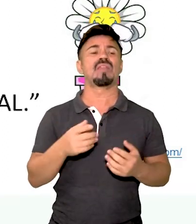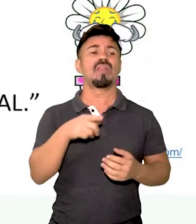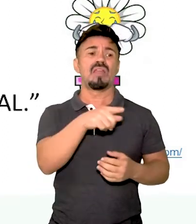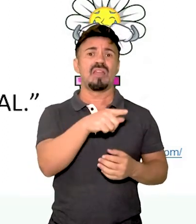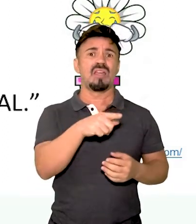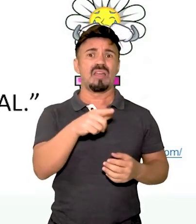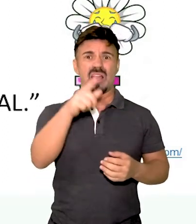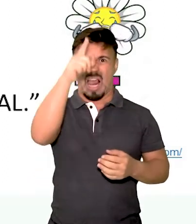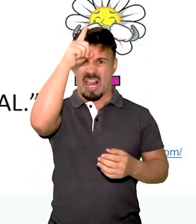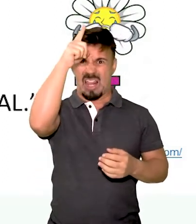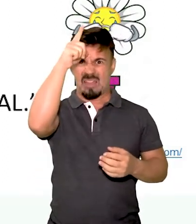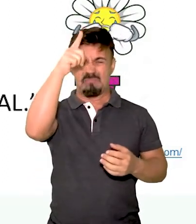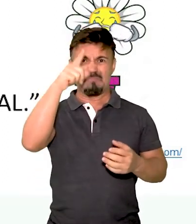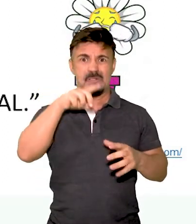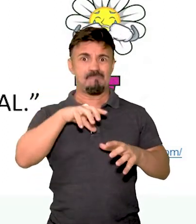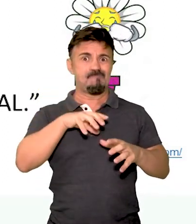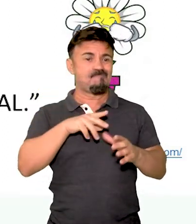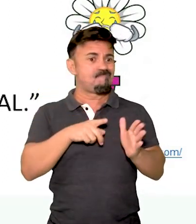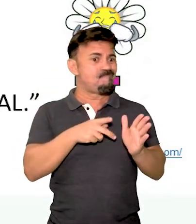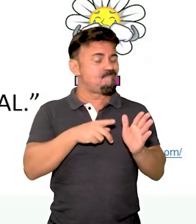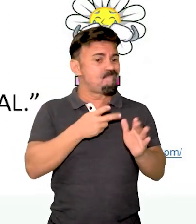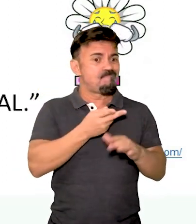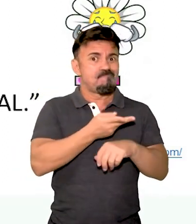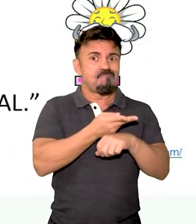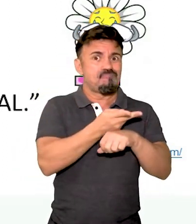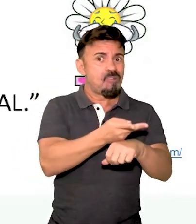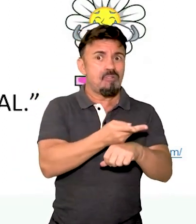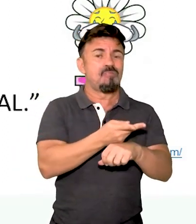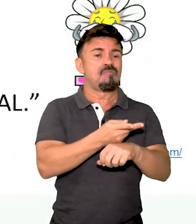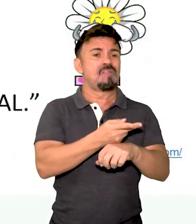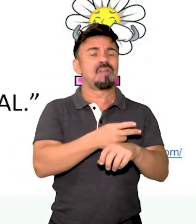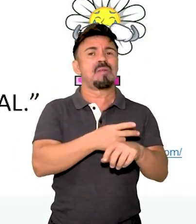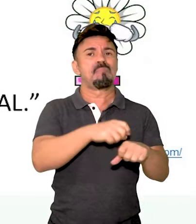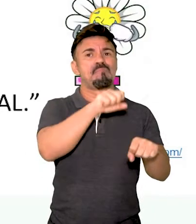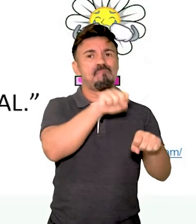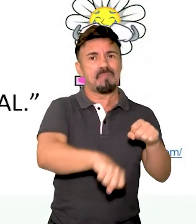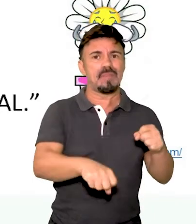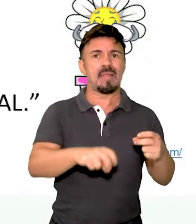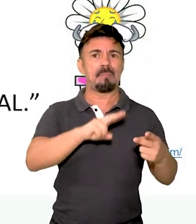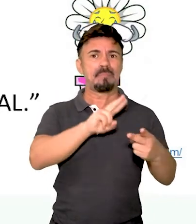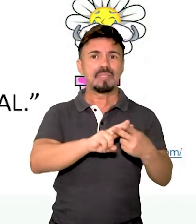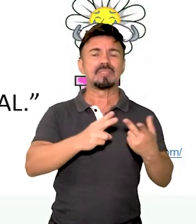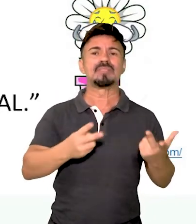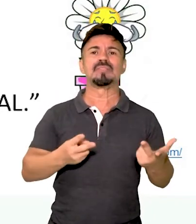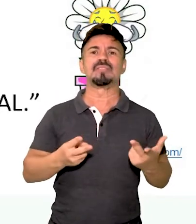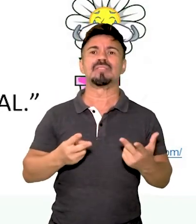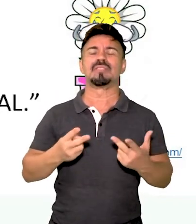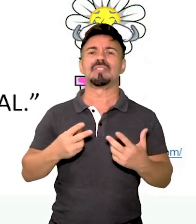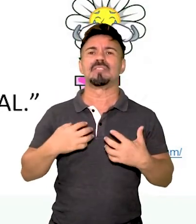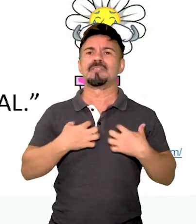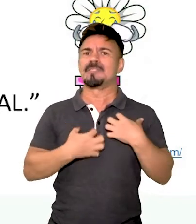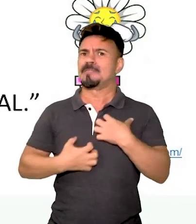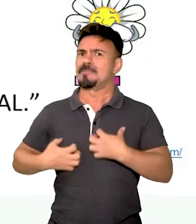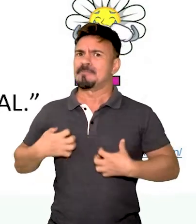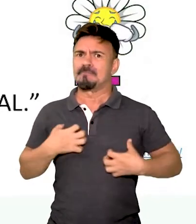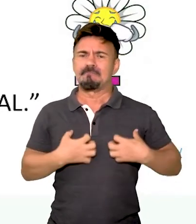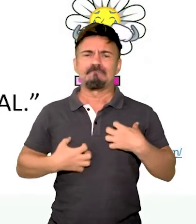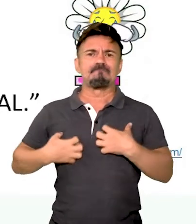e por isso ela se refugiou. Outro sentimento também. Conflito com seus próprios